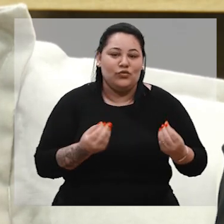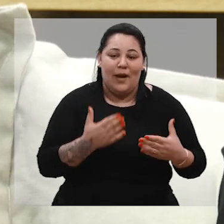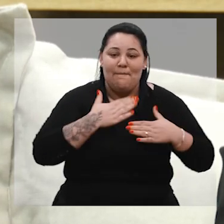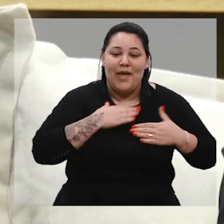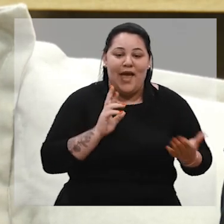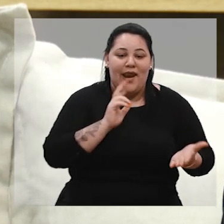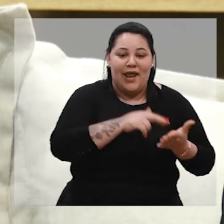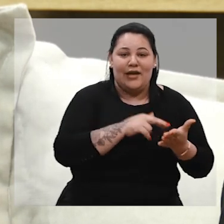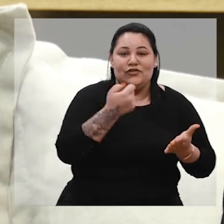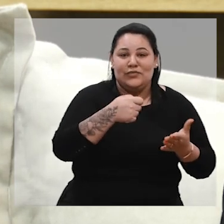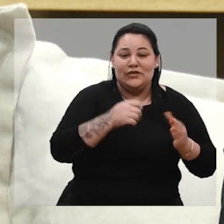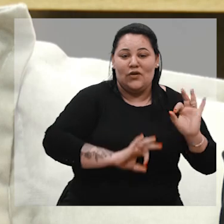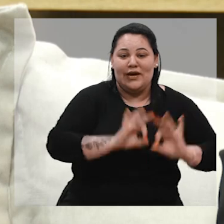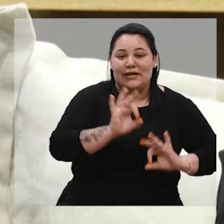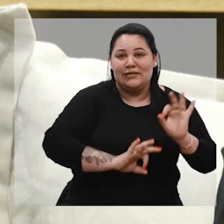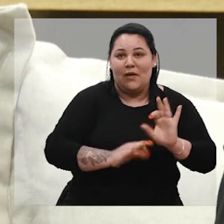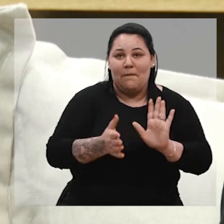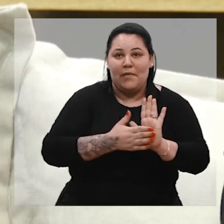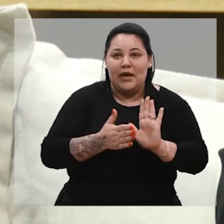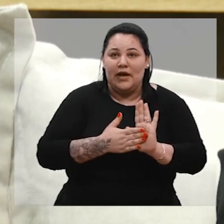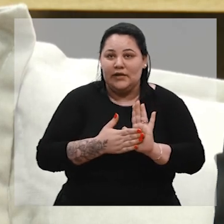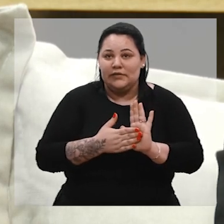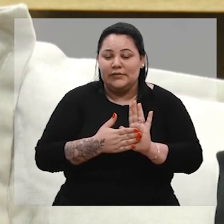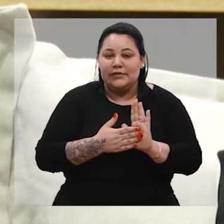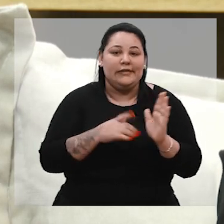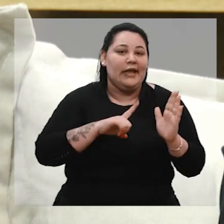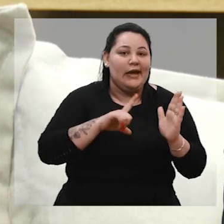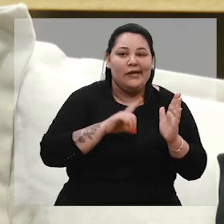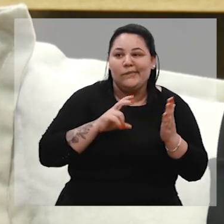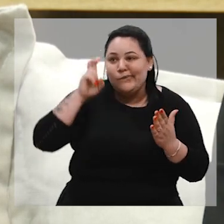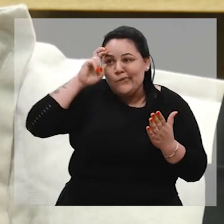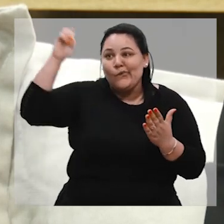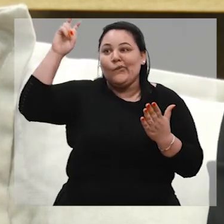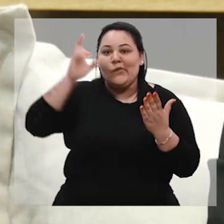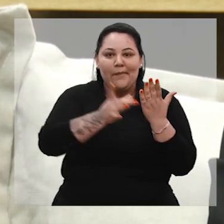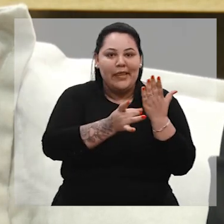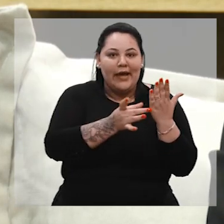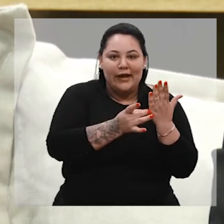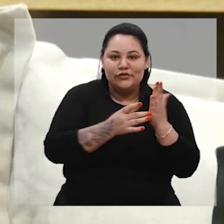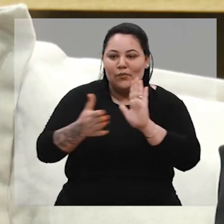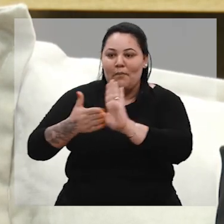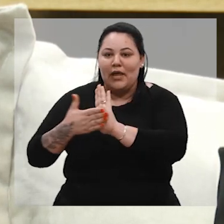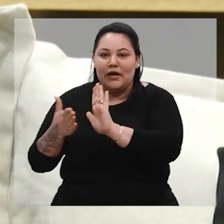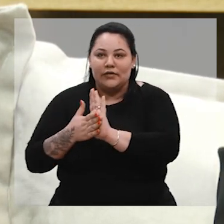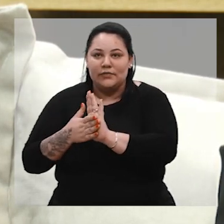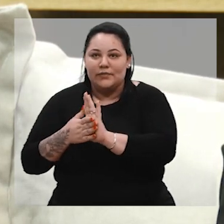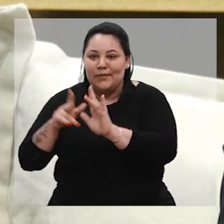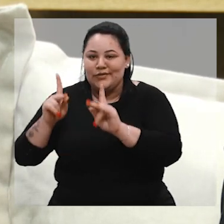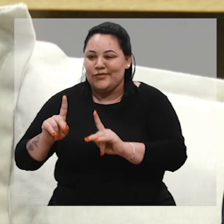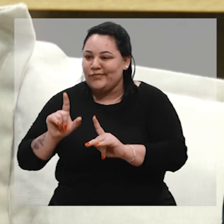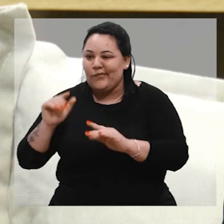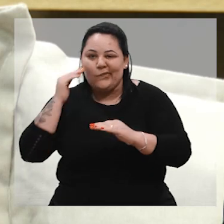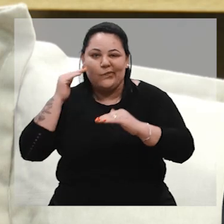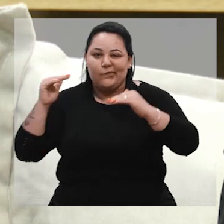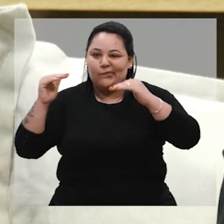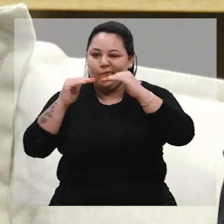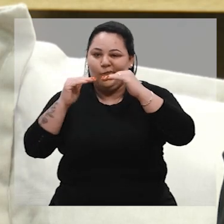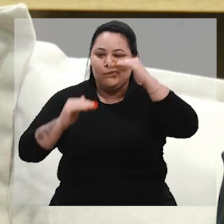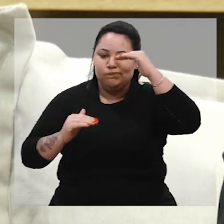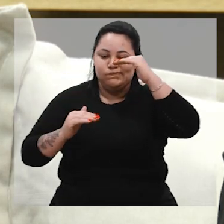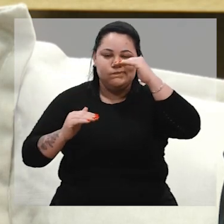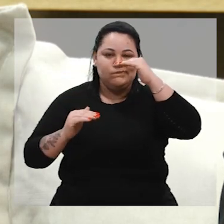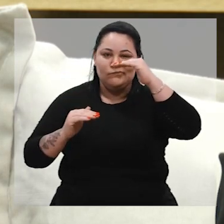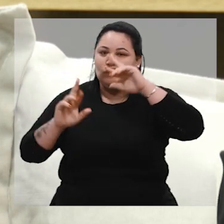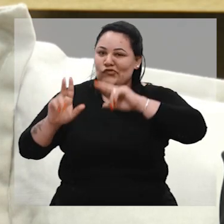que a minha realidade, eu preciso fazer um planejamento para uma criança que tem altas habilidades, um planejamento para uma criança que ainda não está no